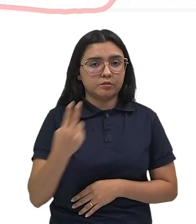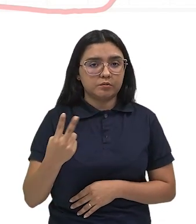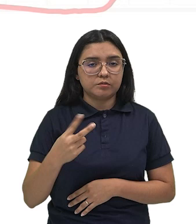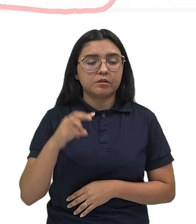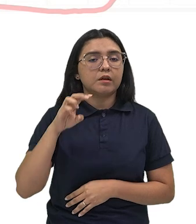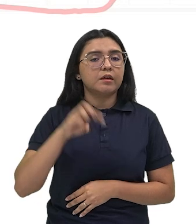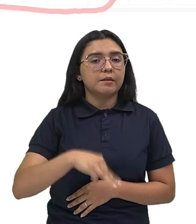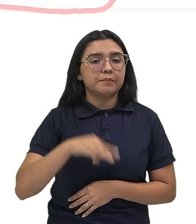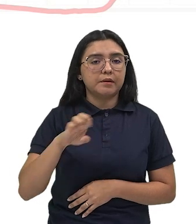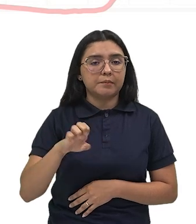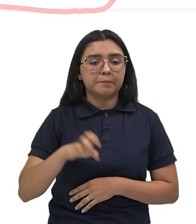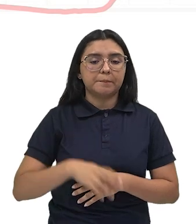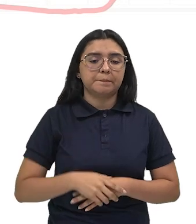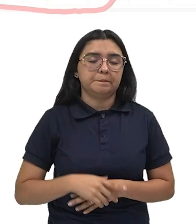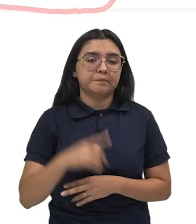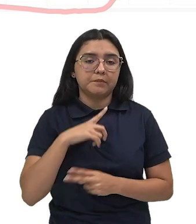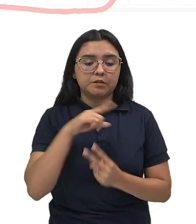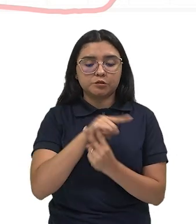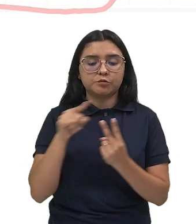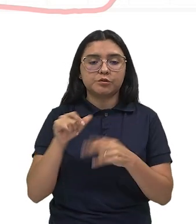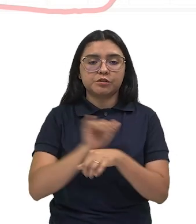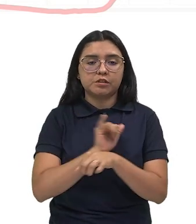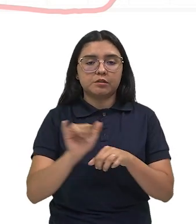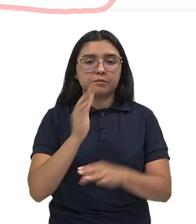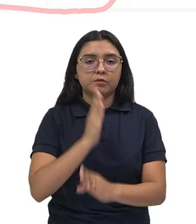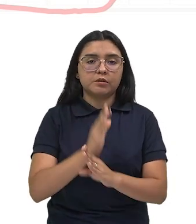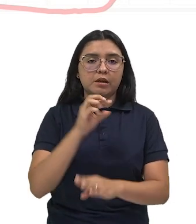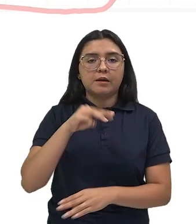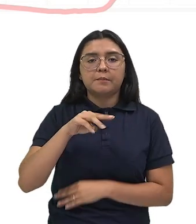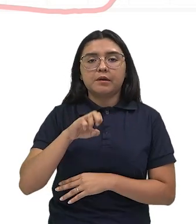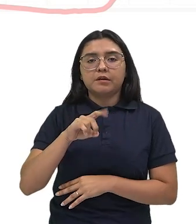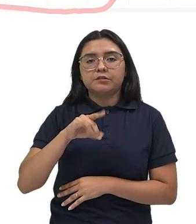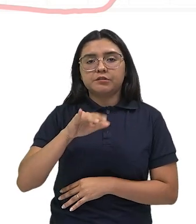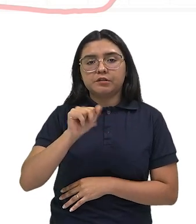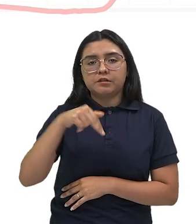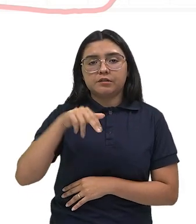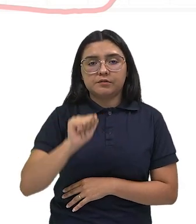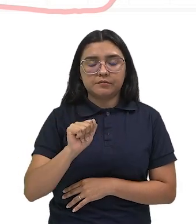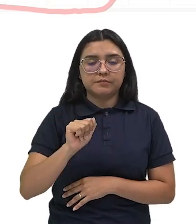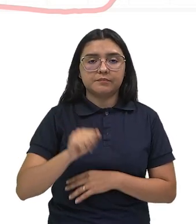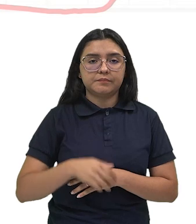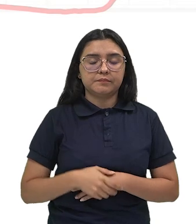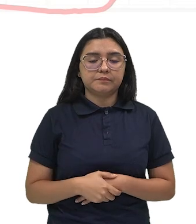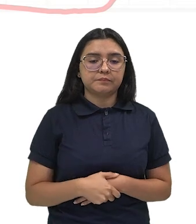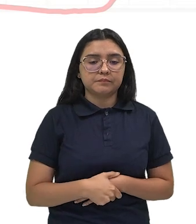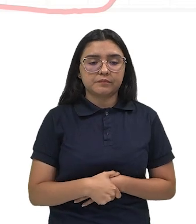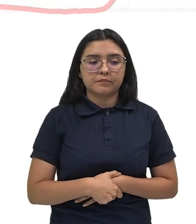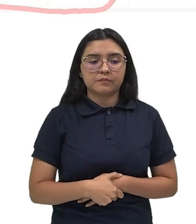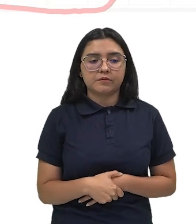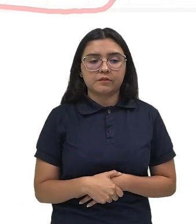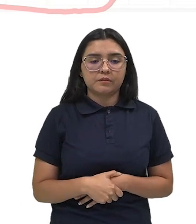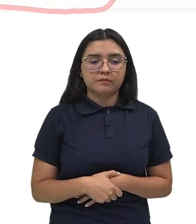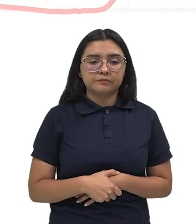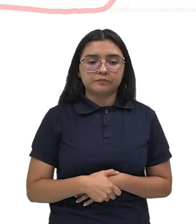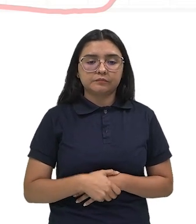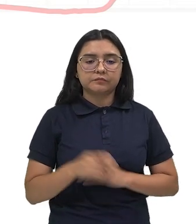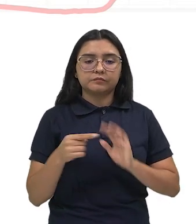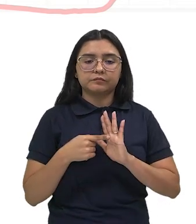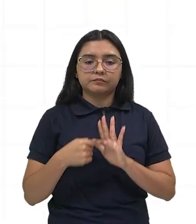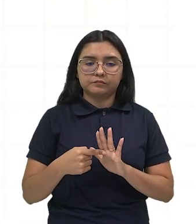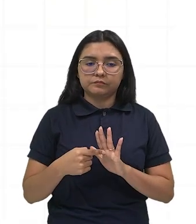mediana, então eu tenho dessas duas maneiras, certo? Que é o que eu vou agora